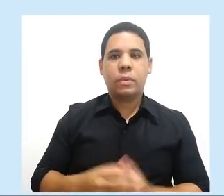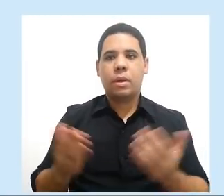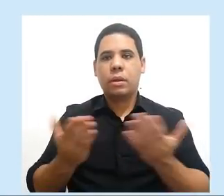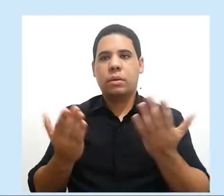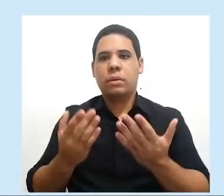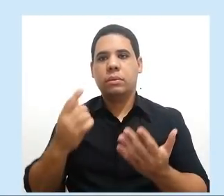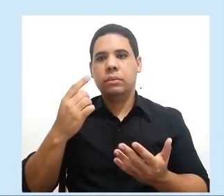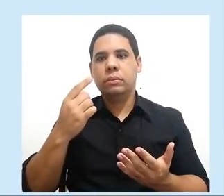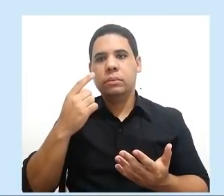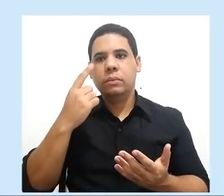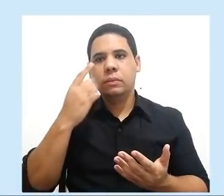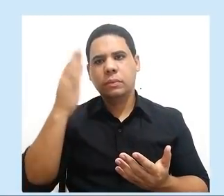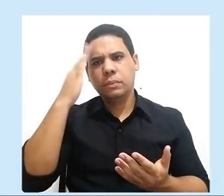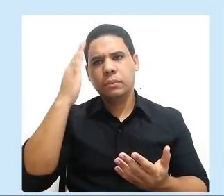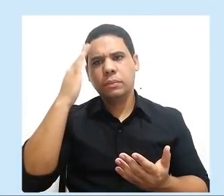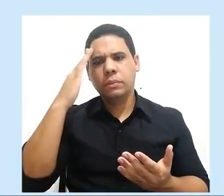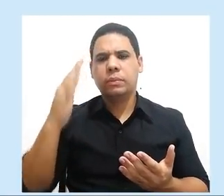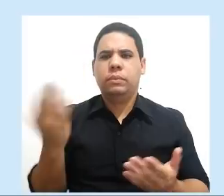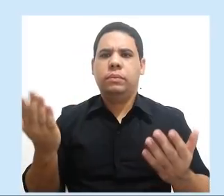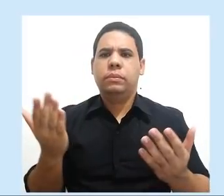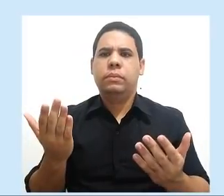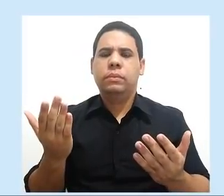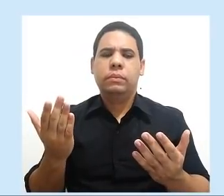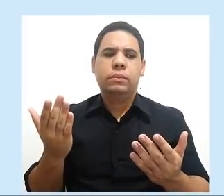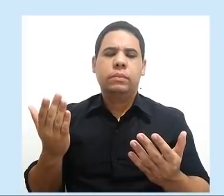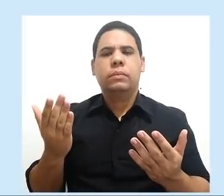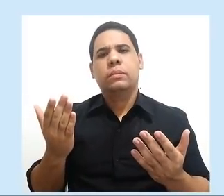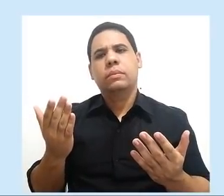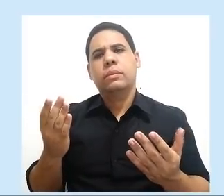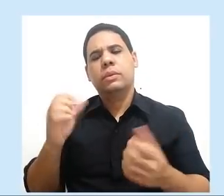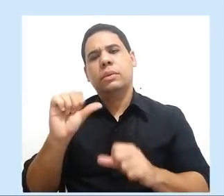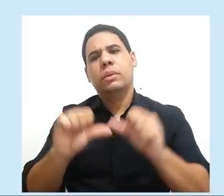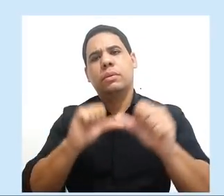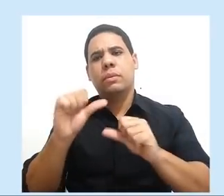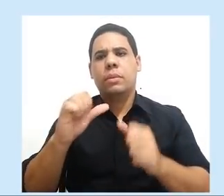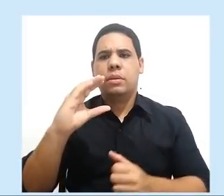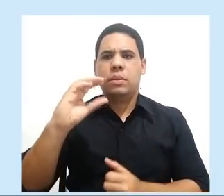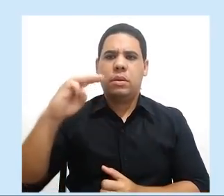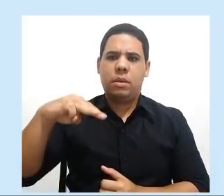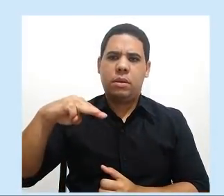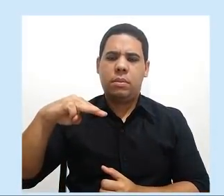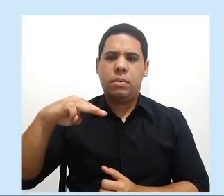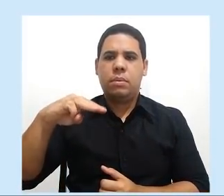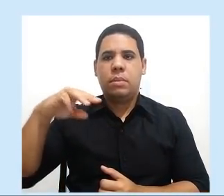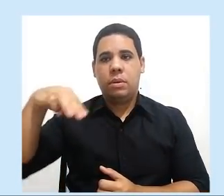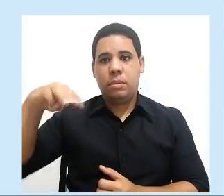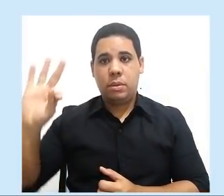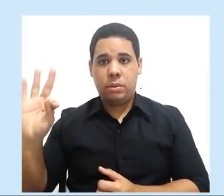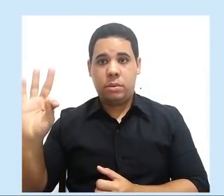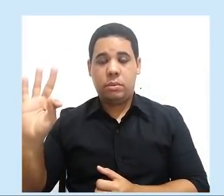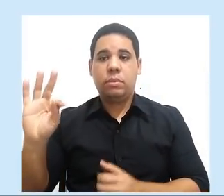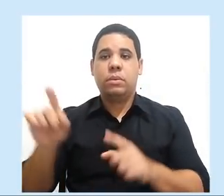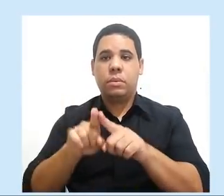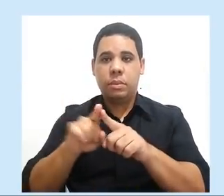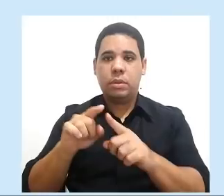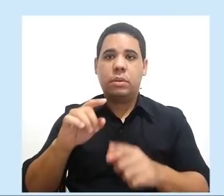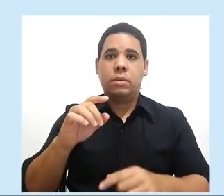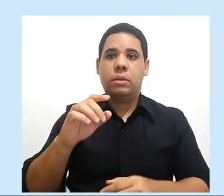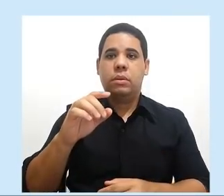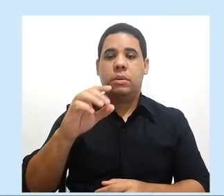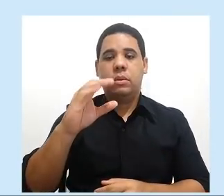agora entender esse processo de transformar de milímetro para metro e de centímetro para